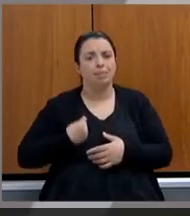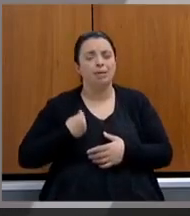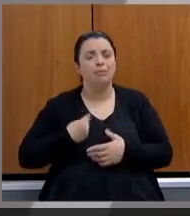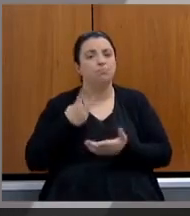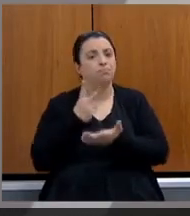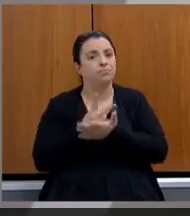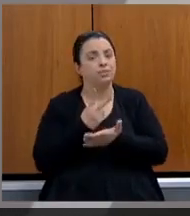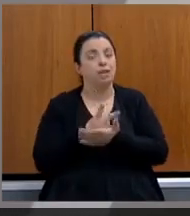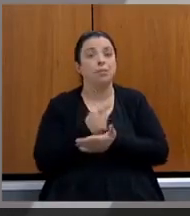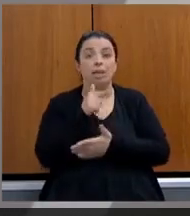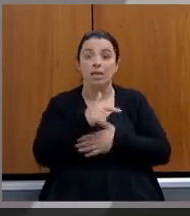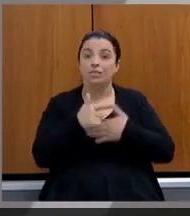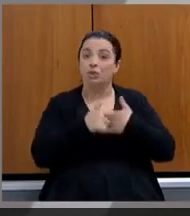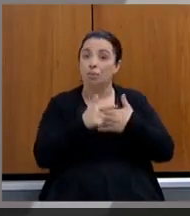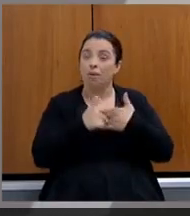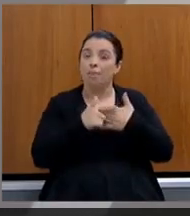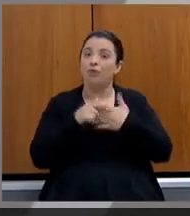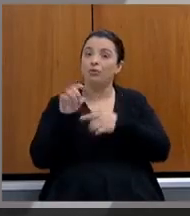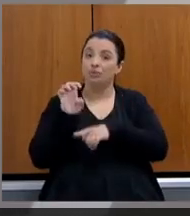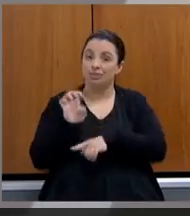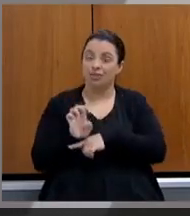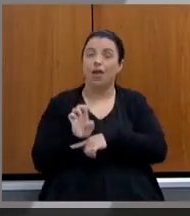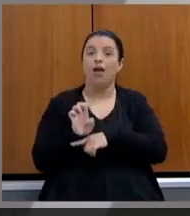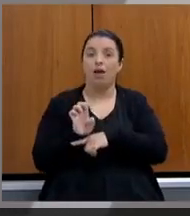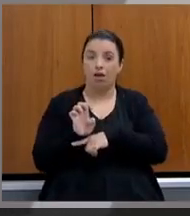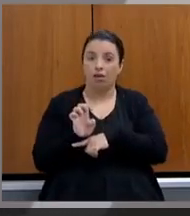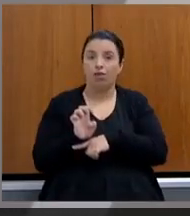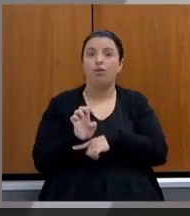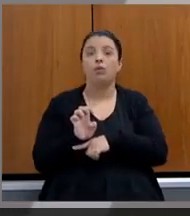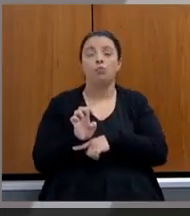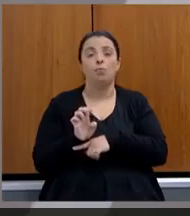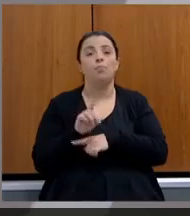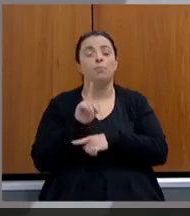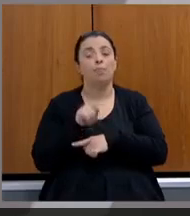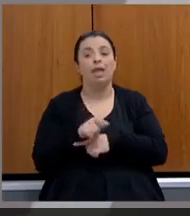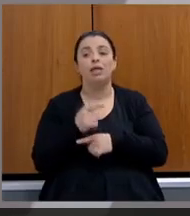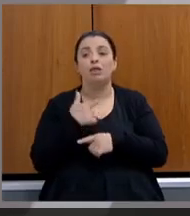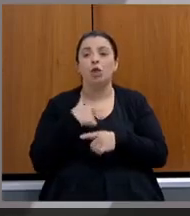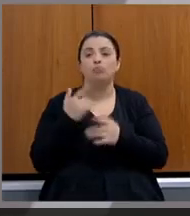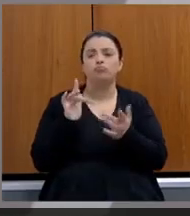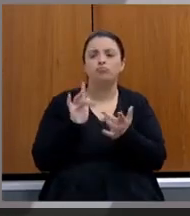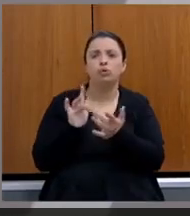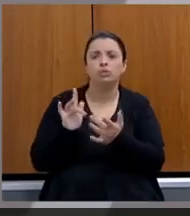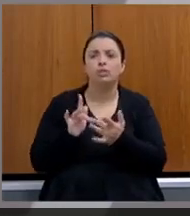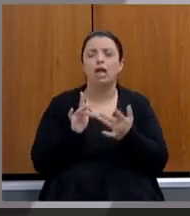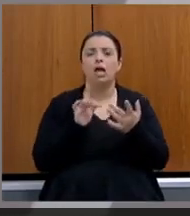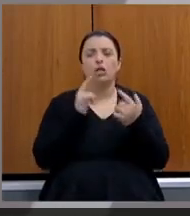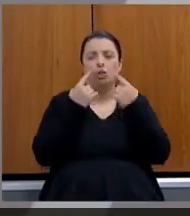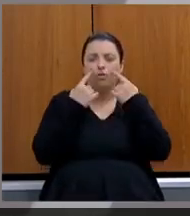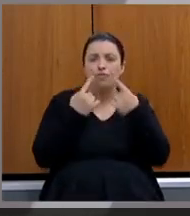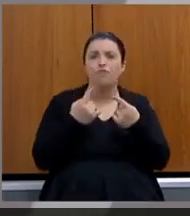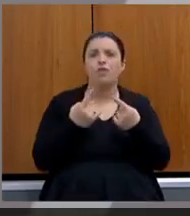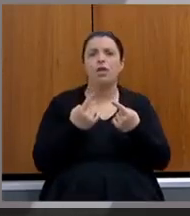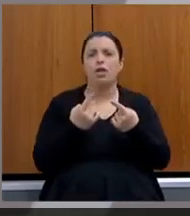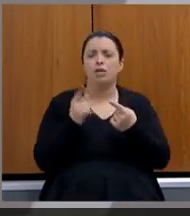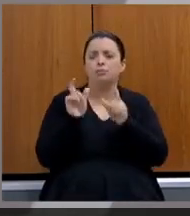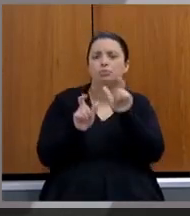ir lá embaixo ir naqueles que estão tendo o serviço e